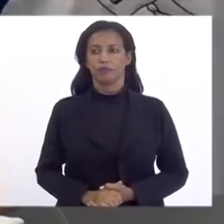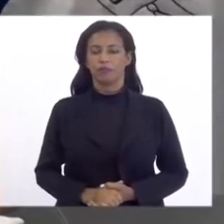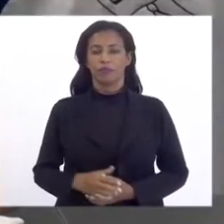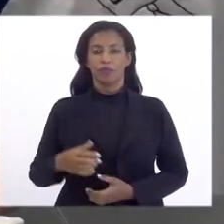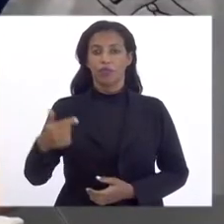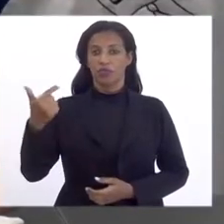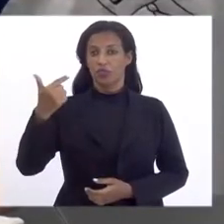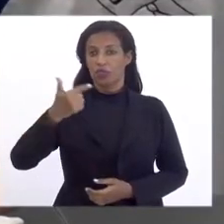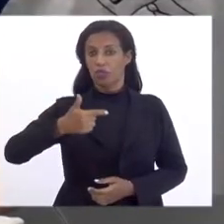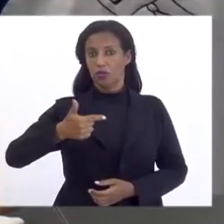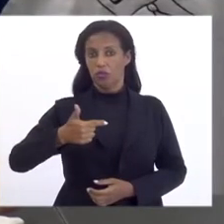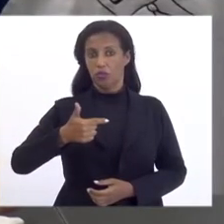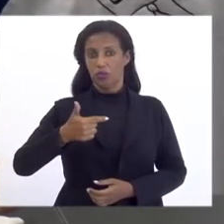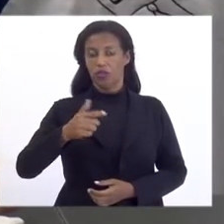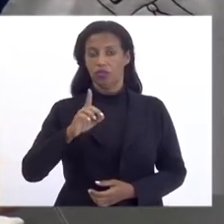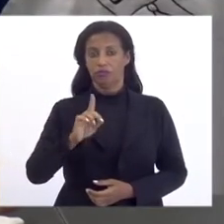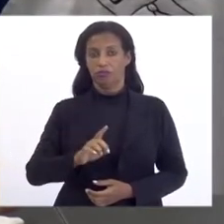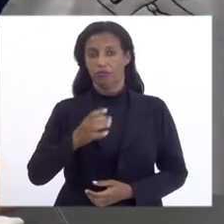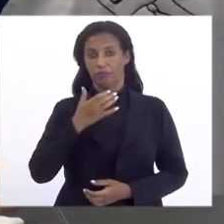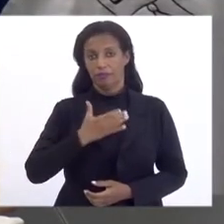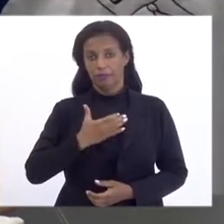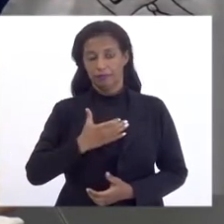2 do 12.